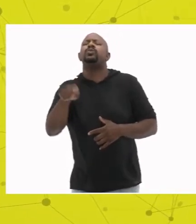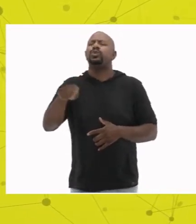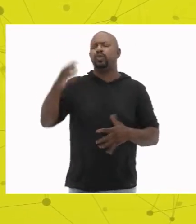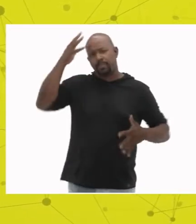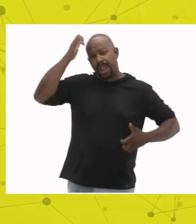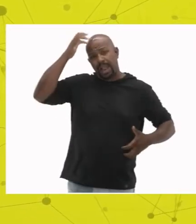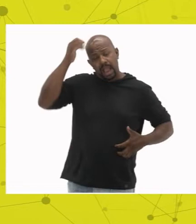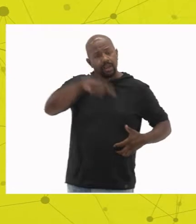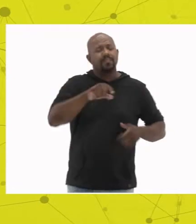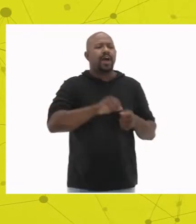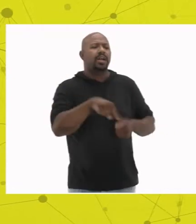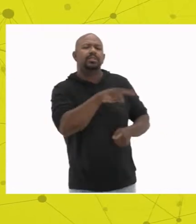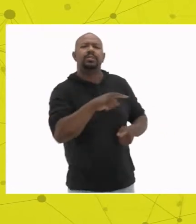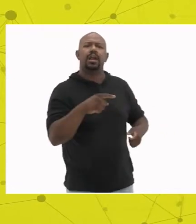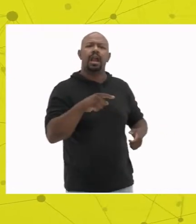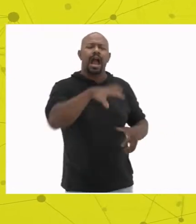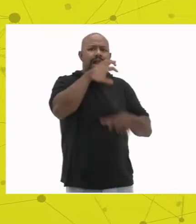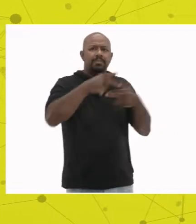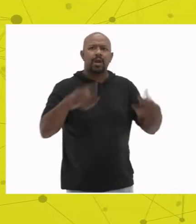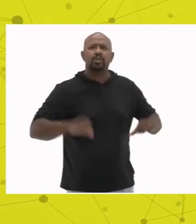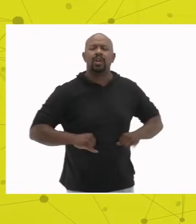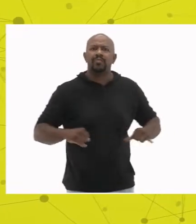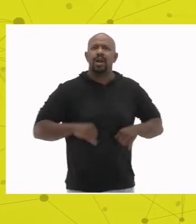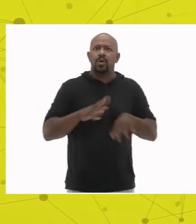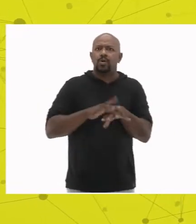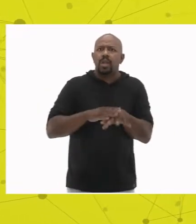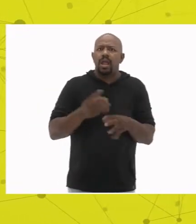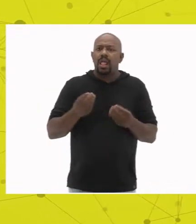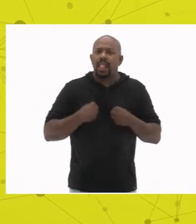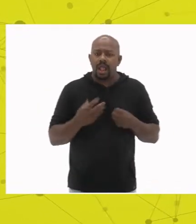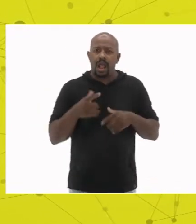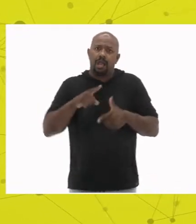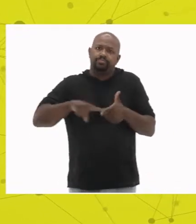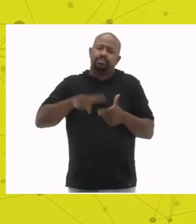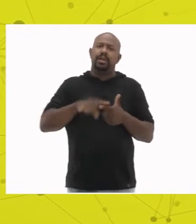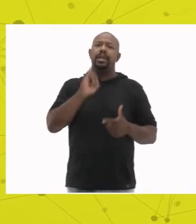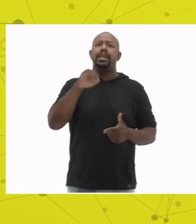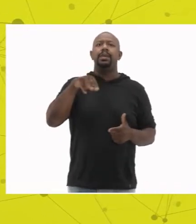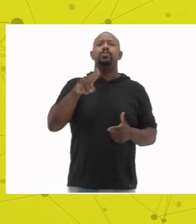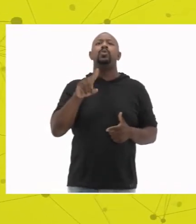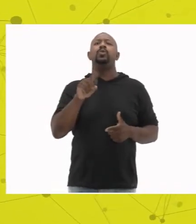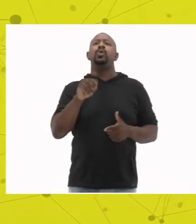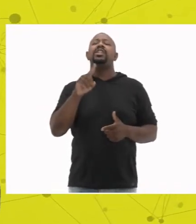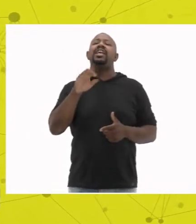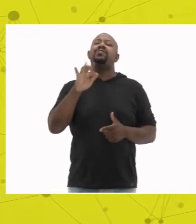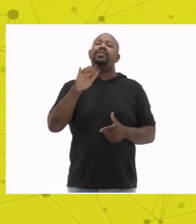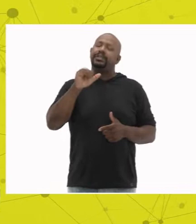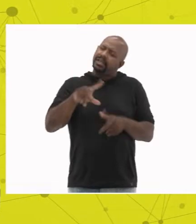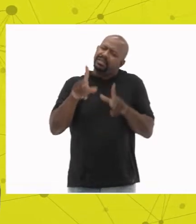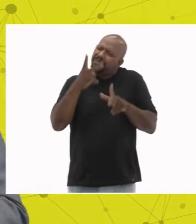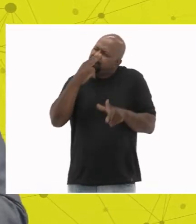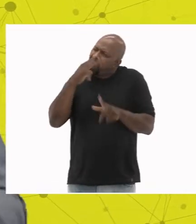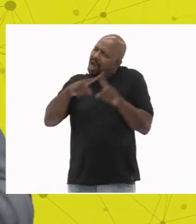que faz animais sofrerem com sintomas de uma doença provocando imunodeficiência parecida com a AIDS.